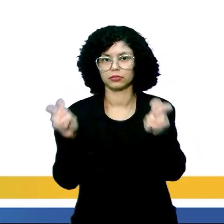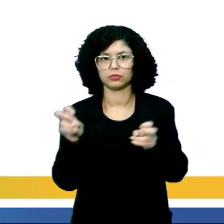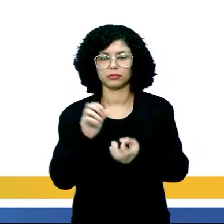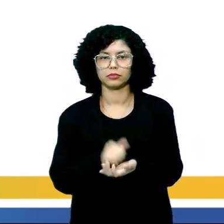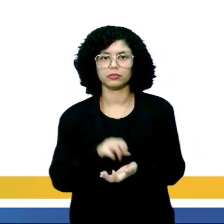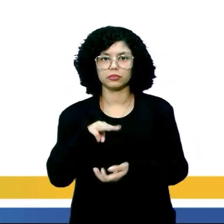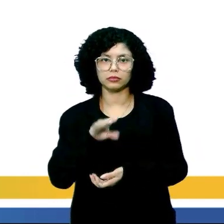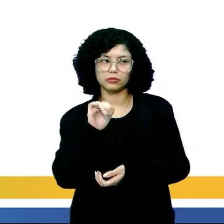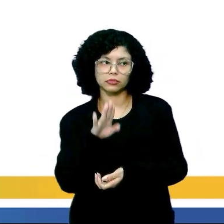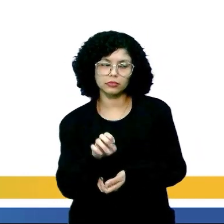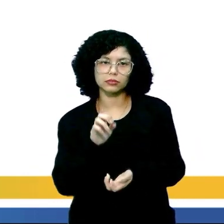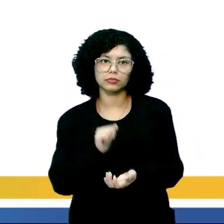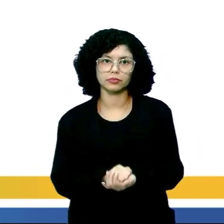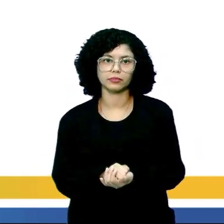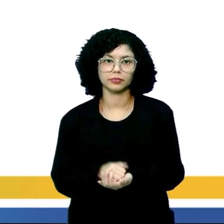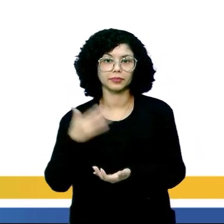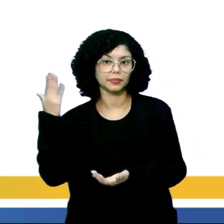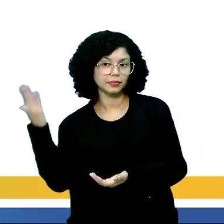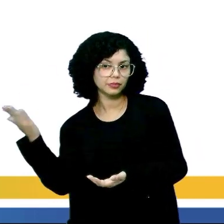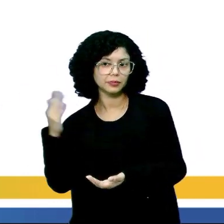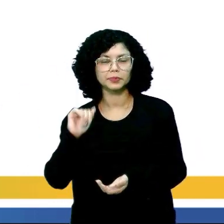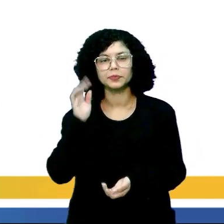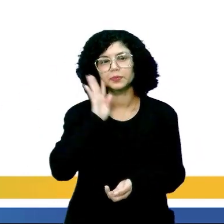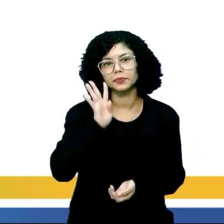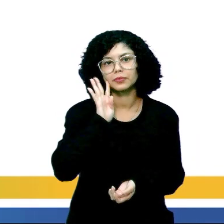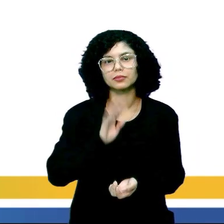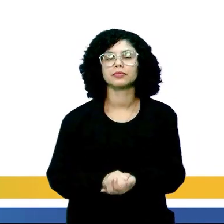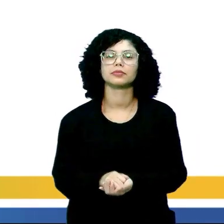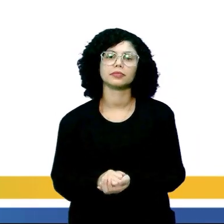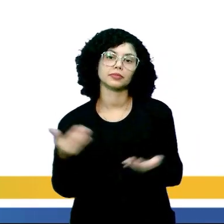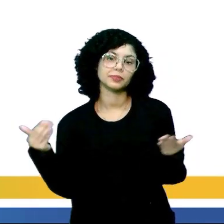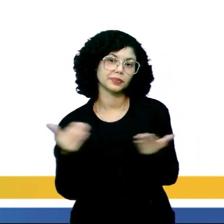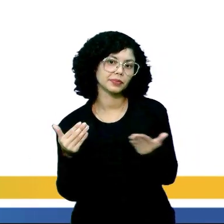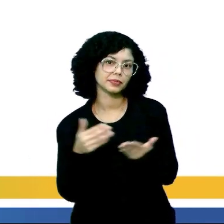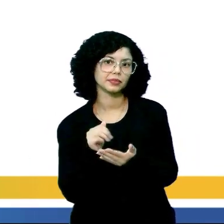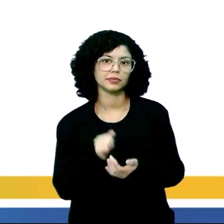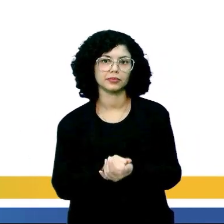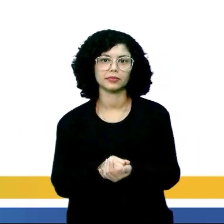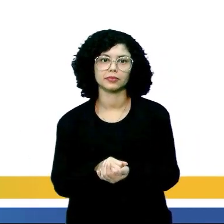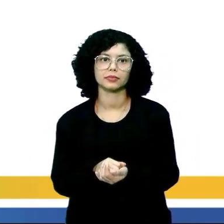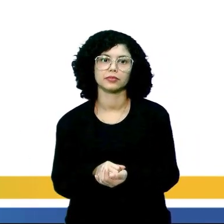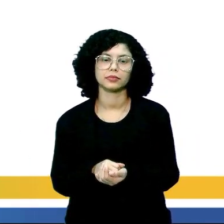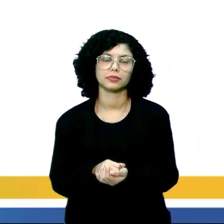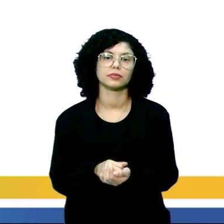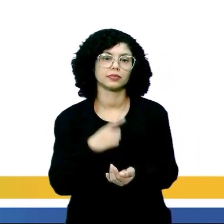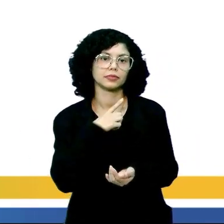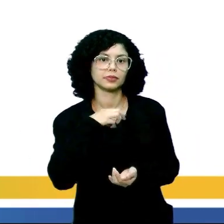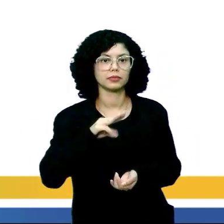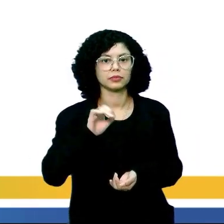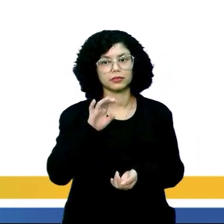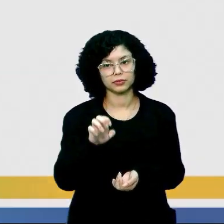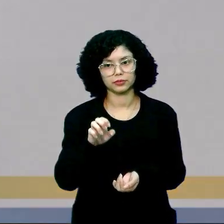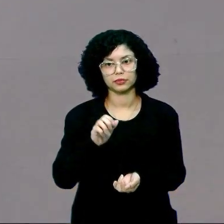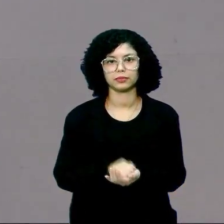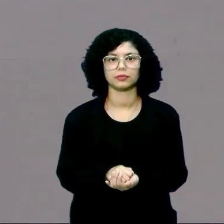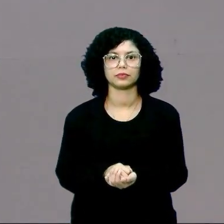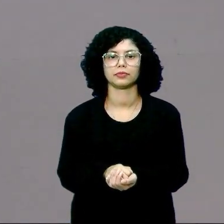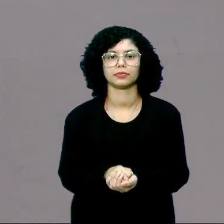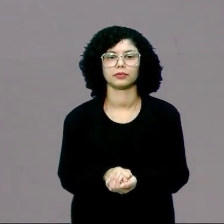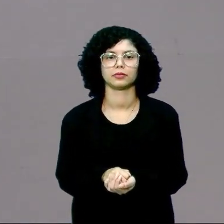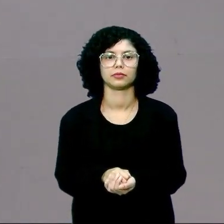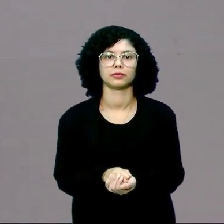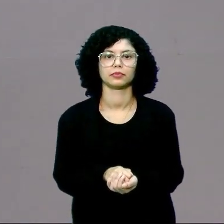mídias digitais, né, nós temos um aí que é bem interessante, que é bem atual, que são os memes, né, galera? Os memes